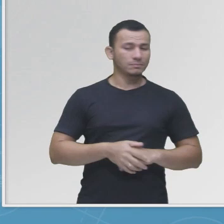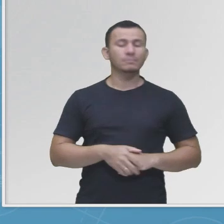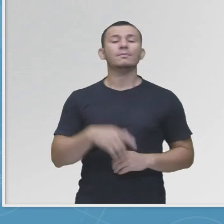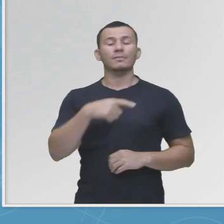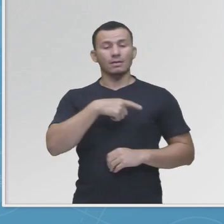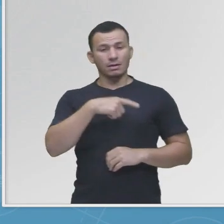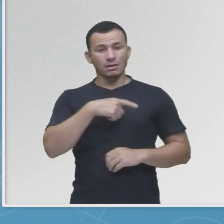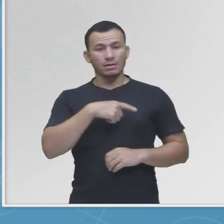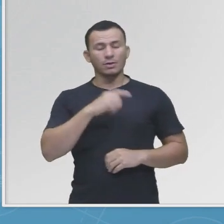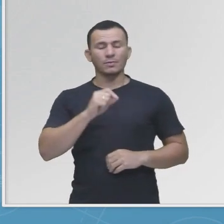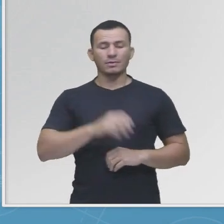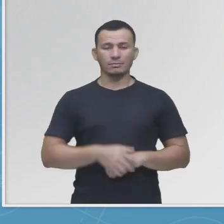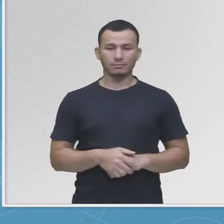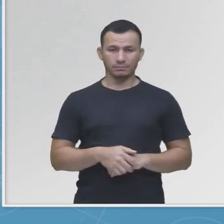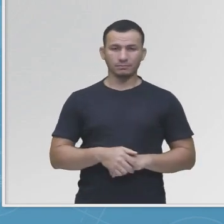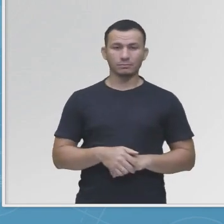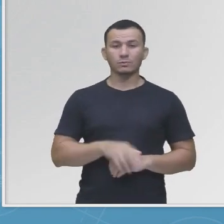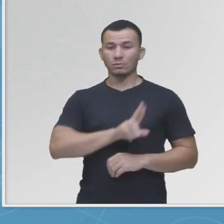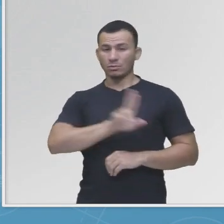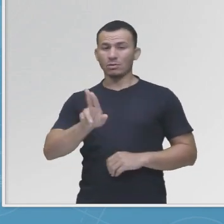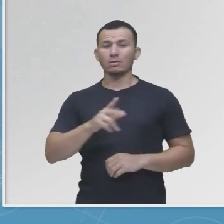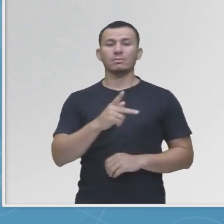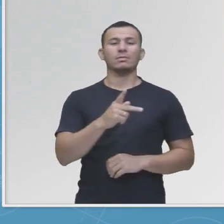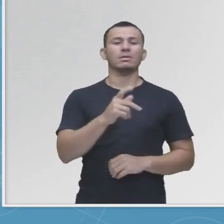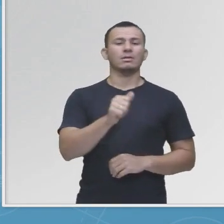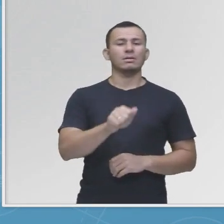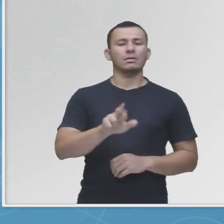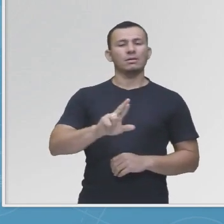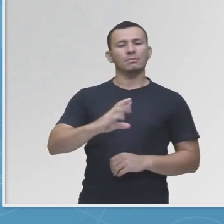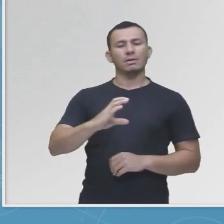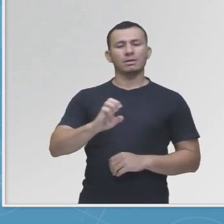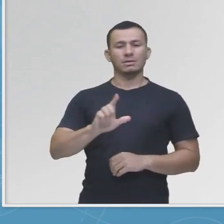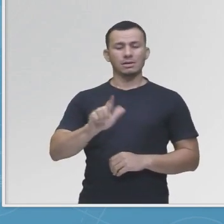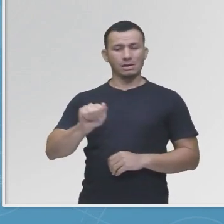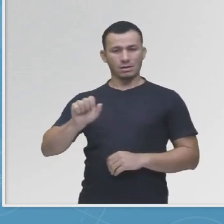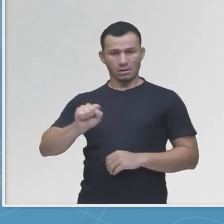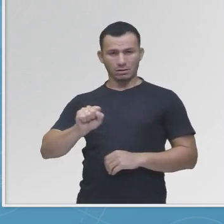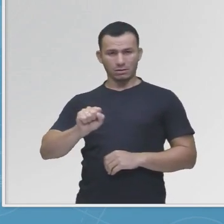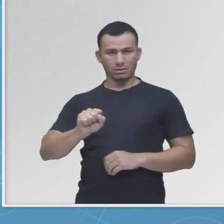reunindo, nós chamamos de parcelas. Então, uma